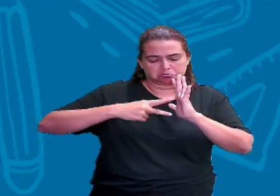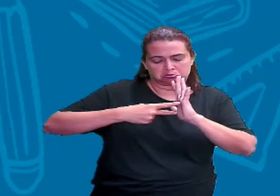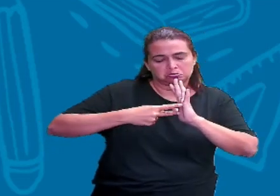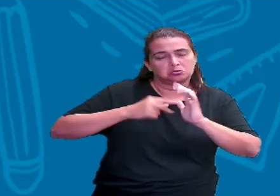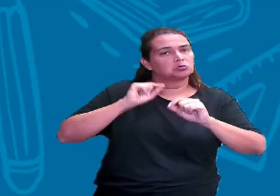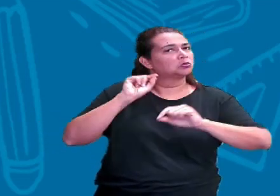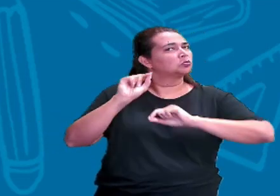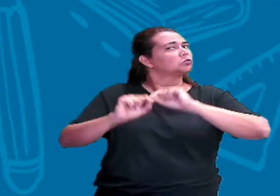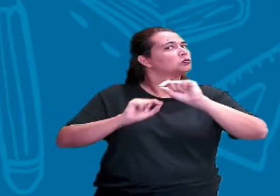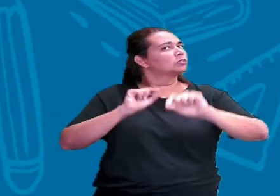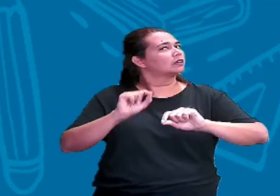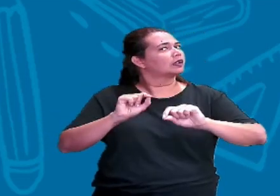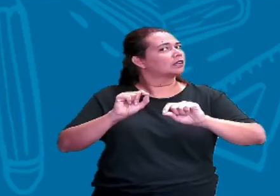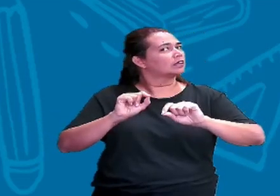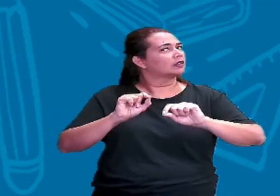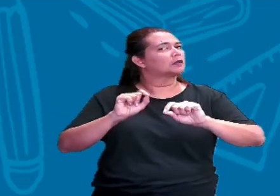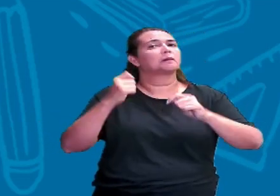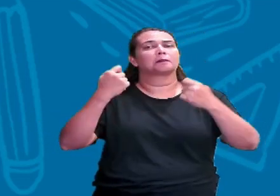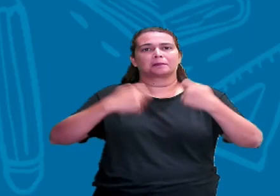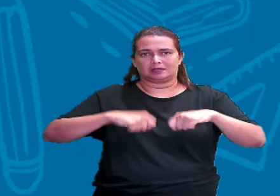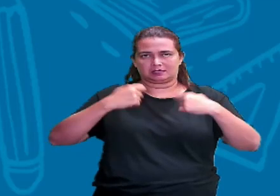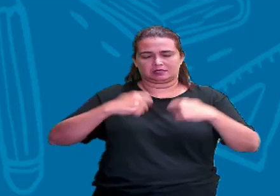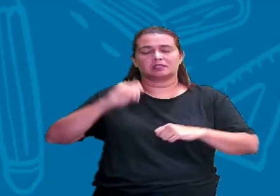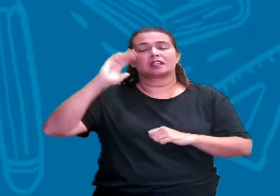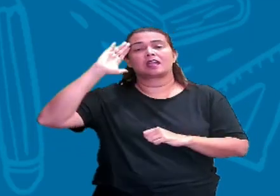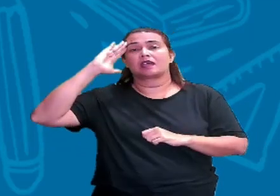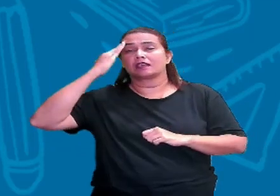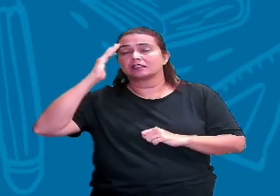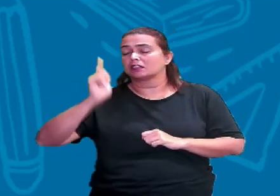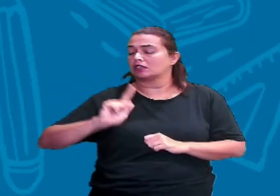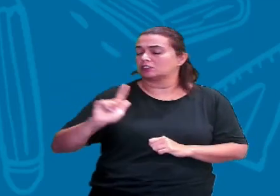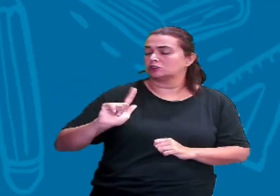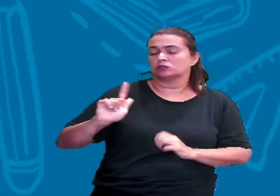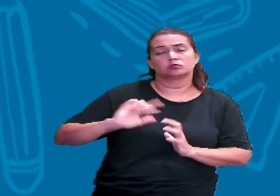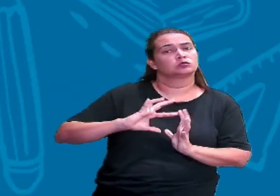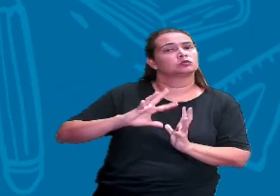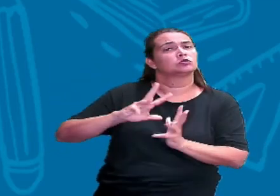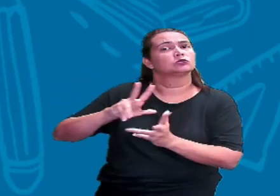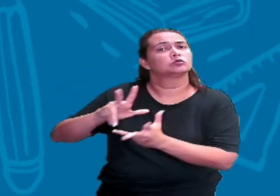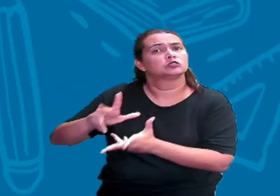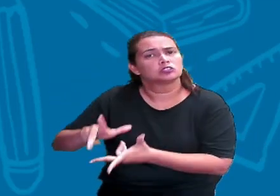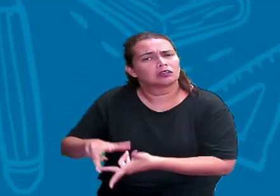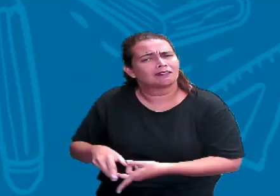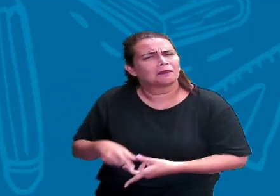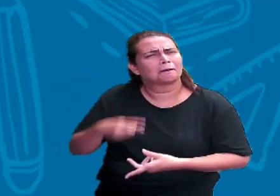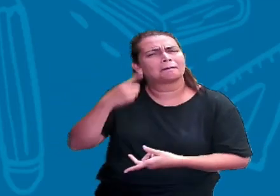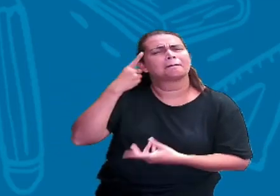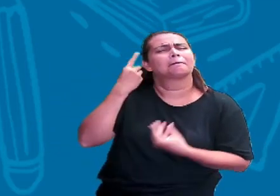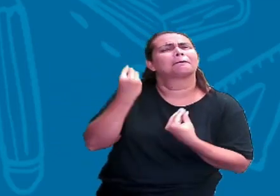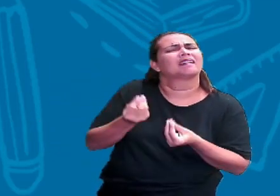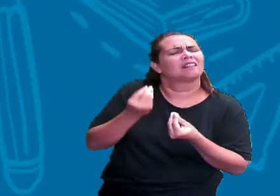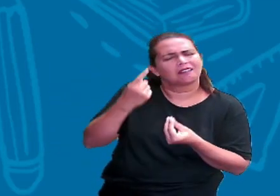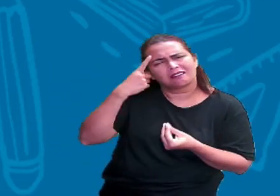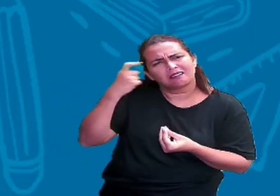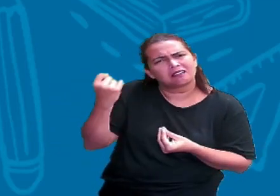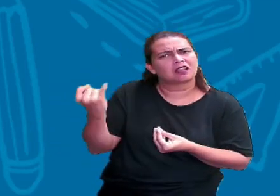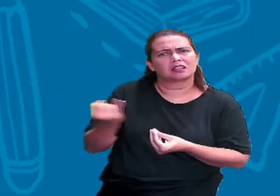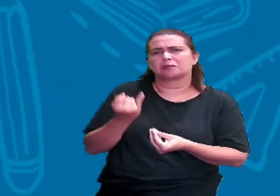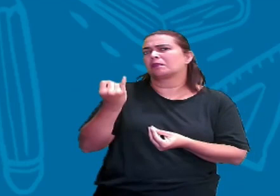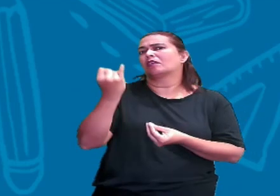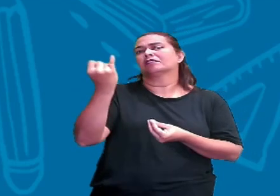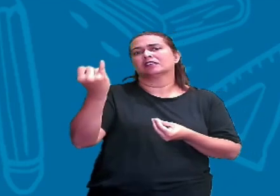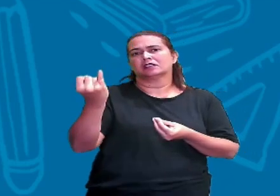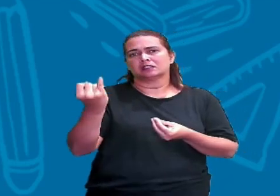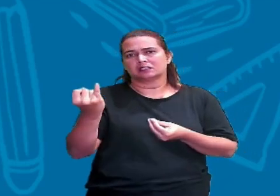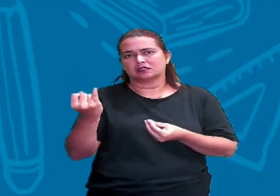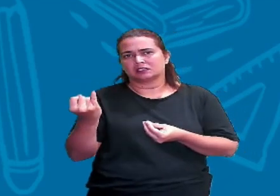as paisagens, a gente precisa saber o que é a geografia, o que é que ela estuda, para que é que ela serve, né? Por que é